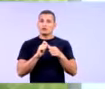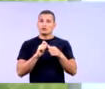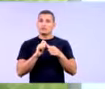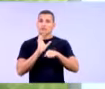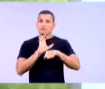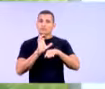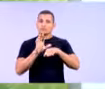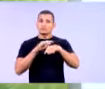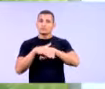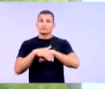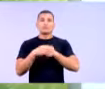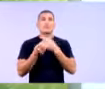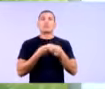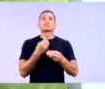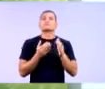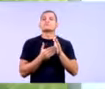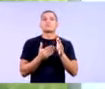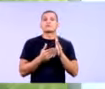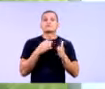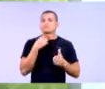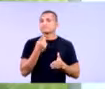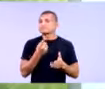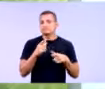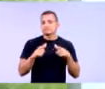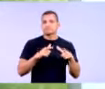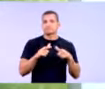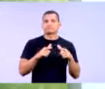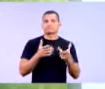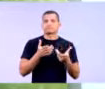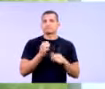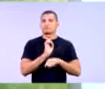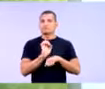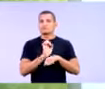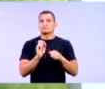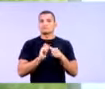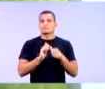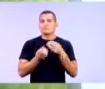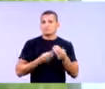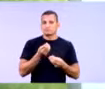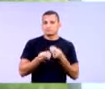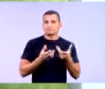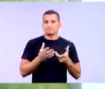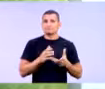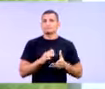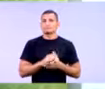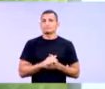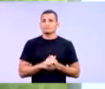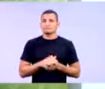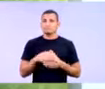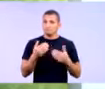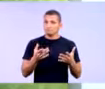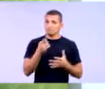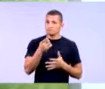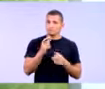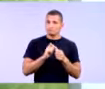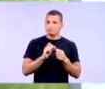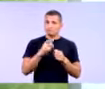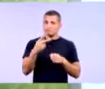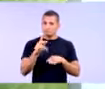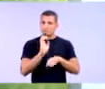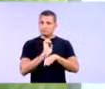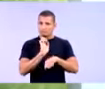vai sobrar para você fazer o estágio? Então a gente cria meio que alternativas. A alternativa é que você desenvolva seu estágio